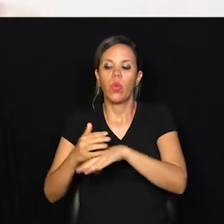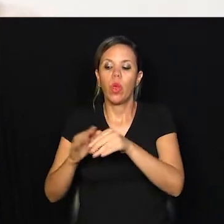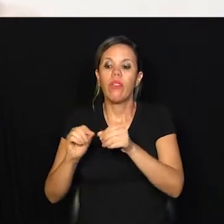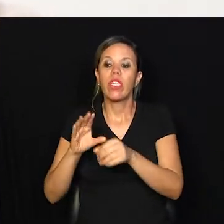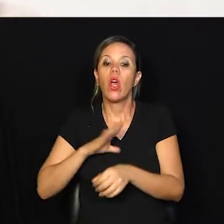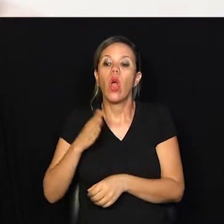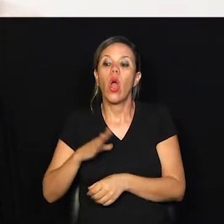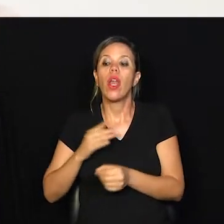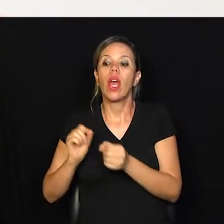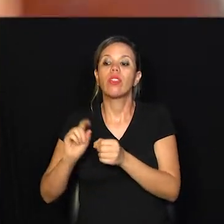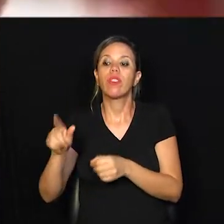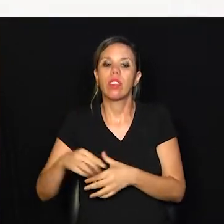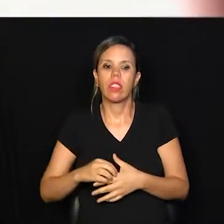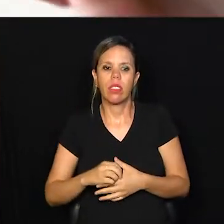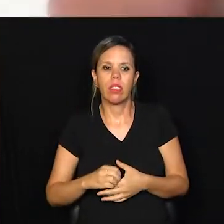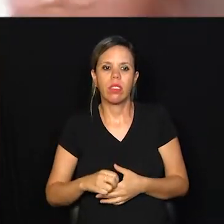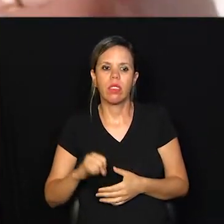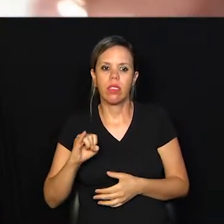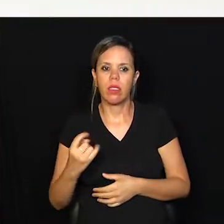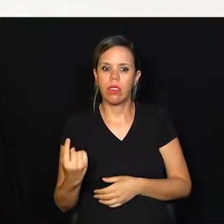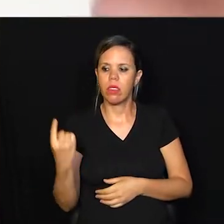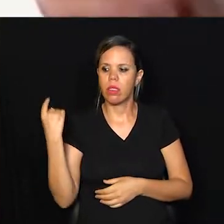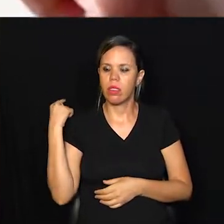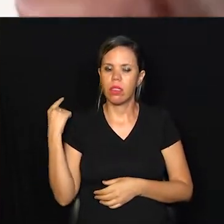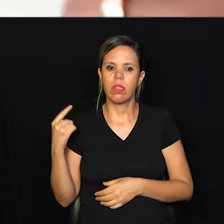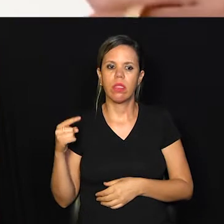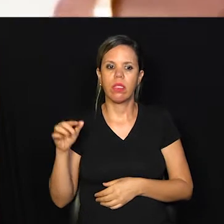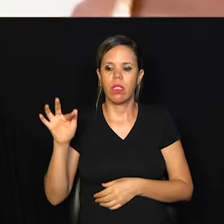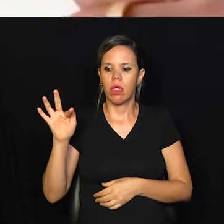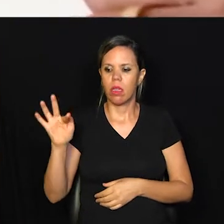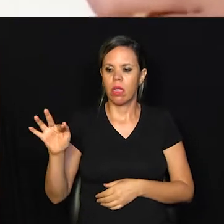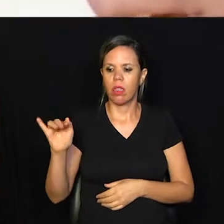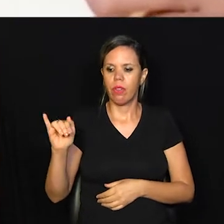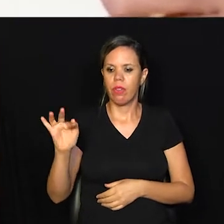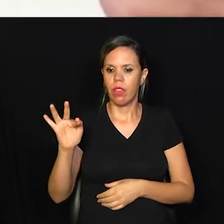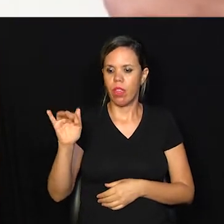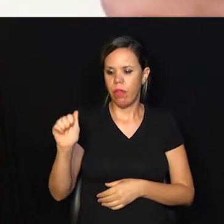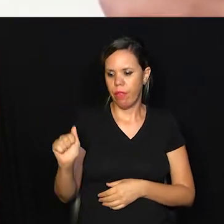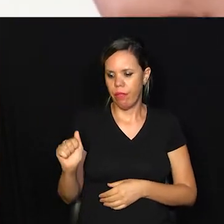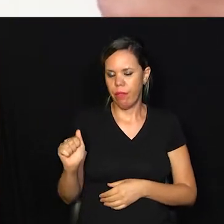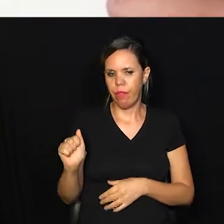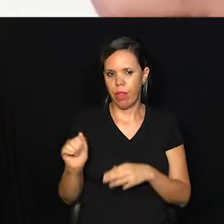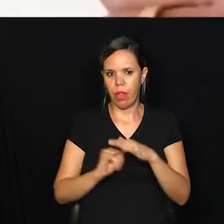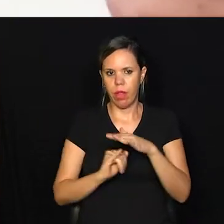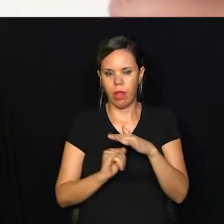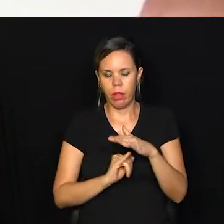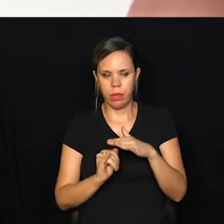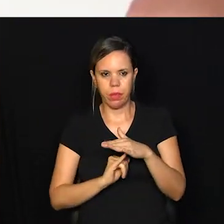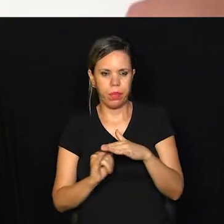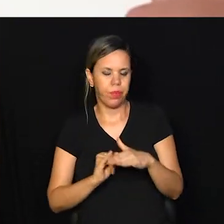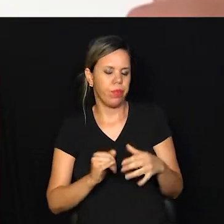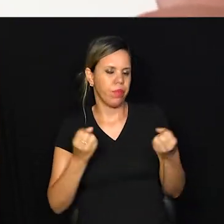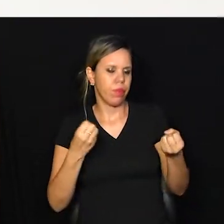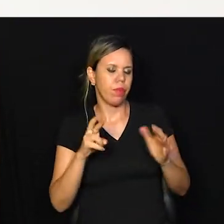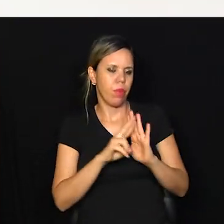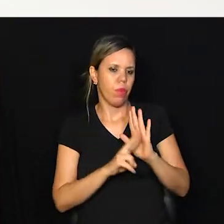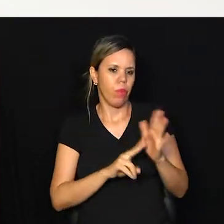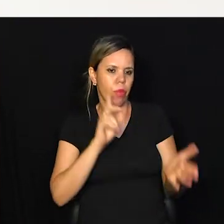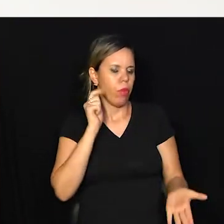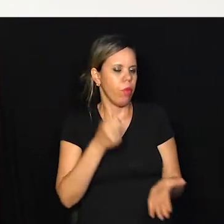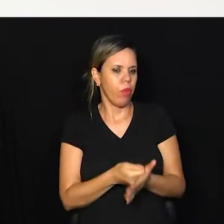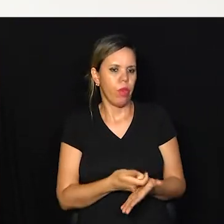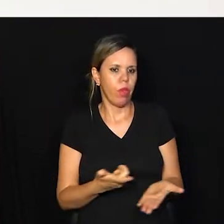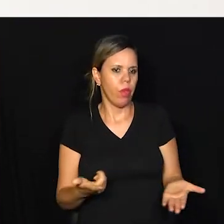isso? Se lá, dentro da FIFA, dentro das instituições que ditam essas regras, não